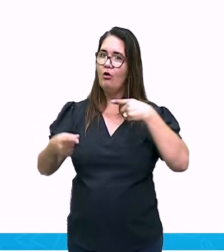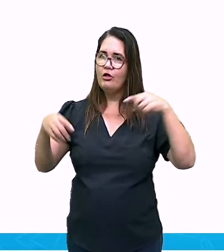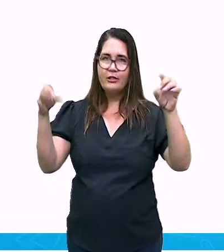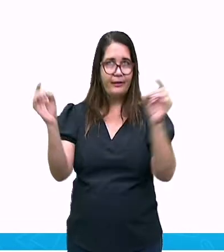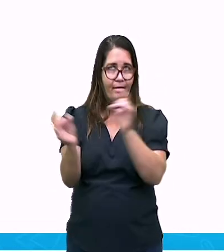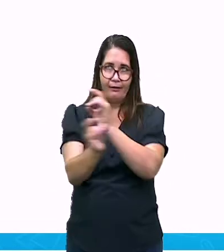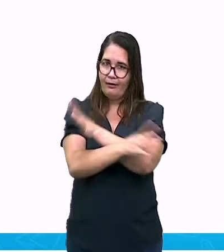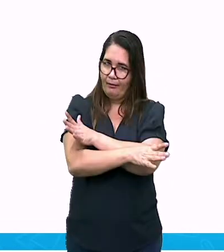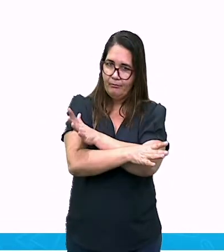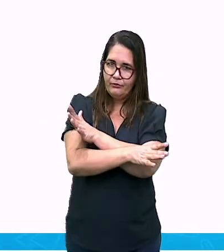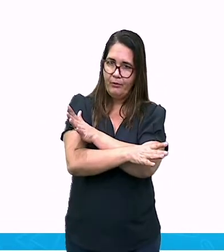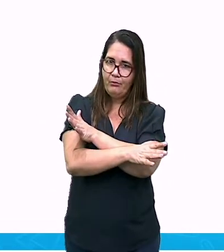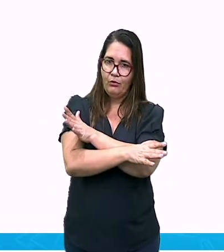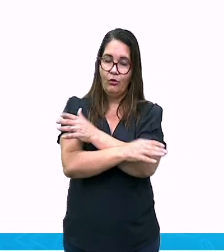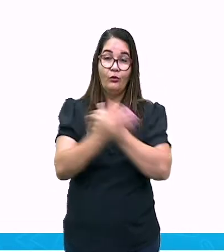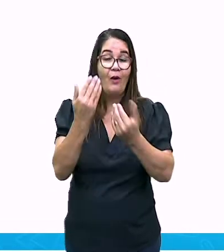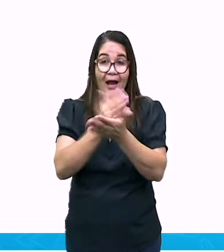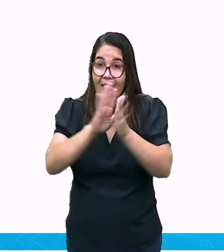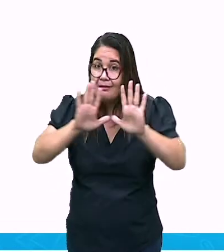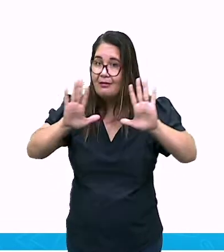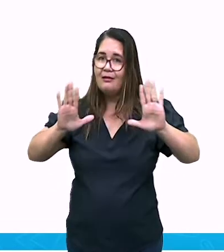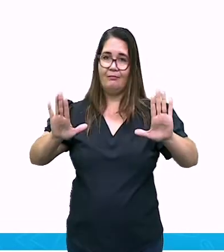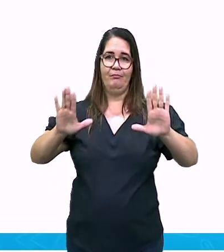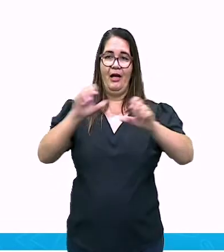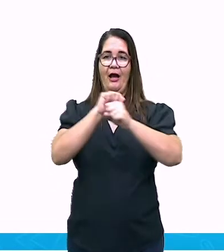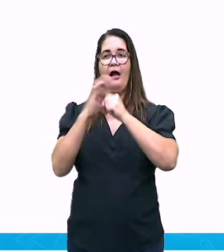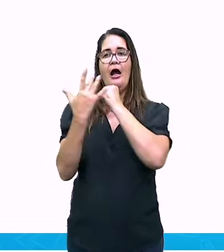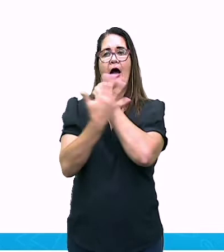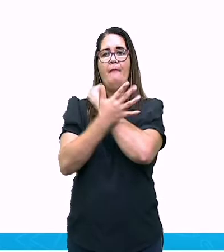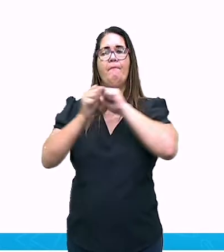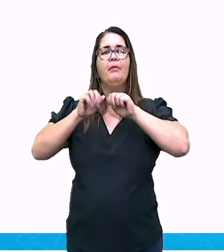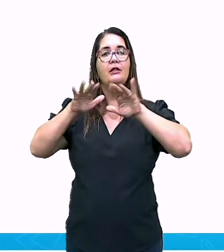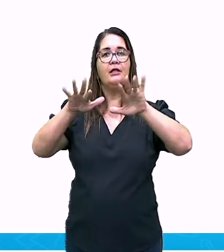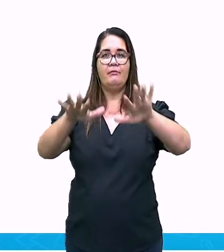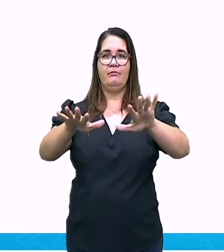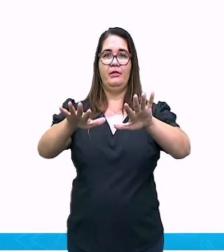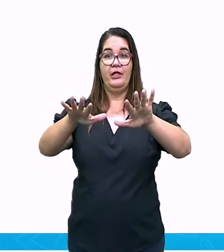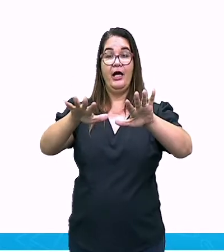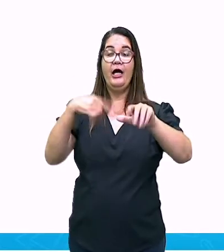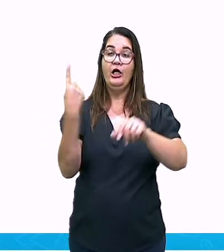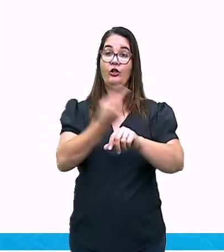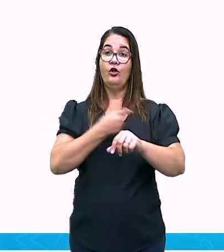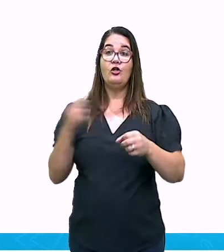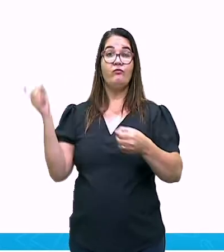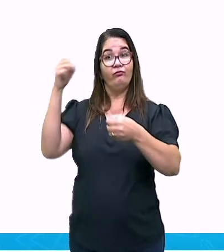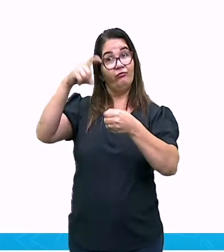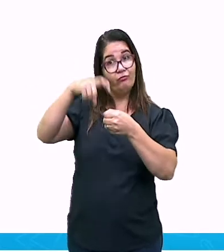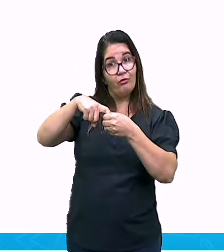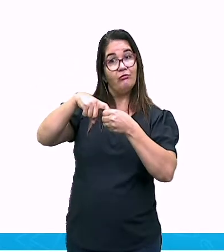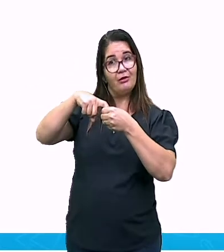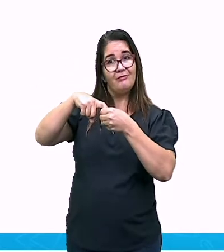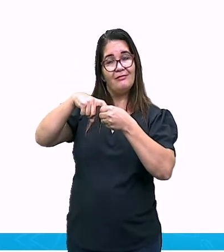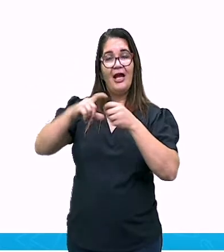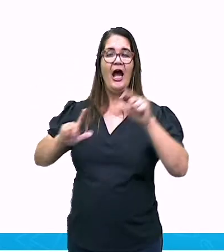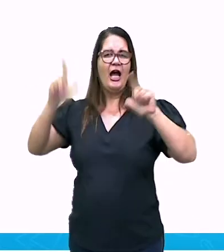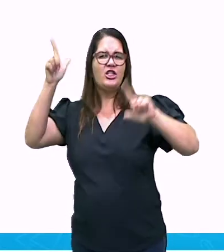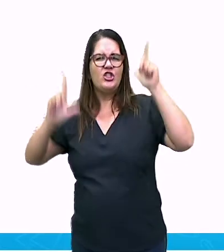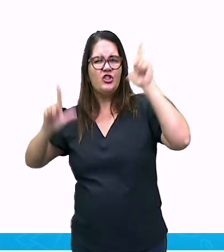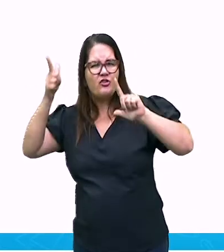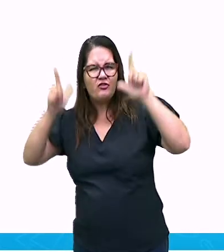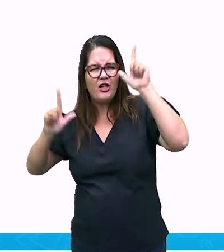vamos voltar a usufruir de todas essas distrações, como cinema, teatro. Aqui nós não temos